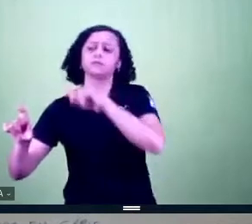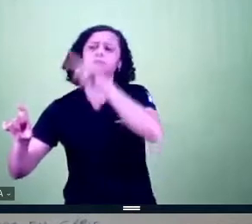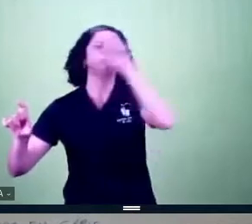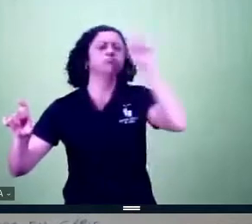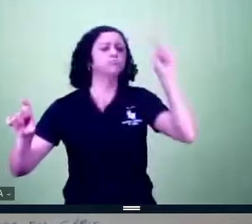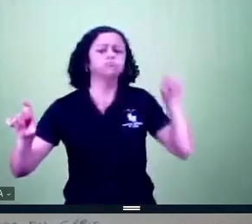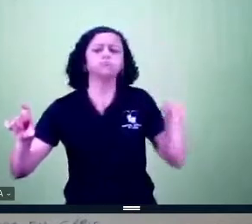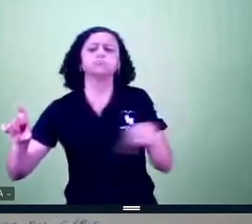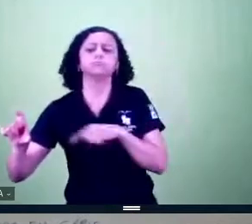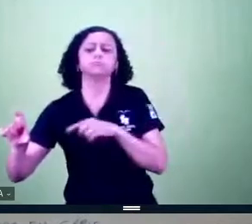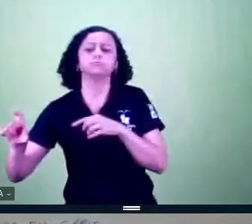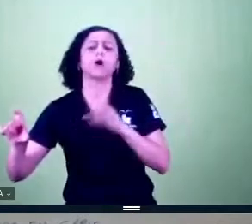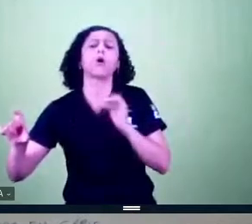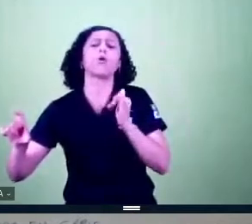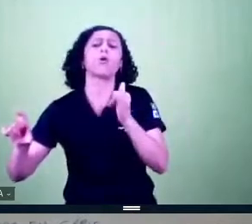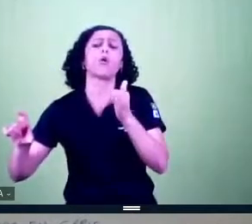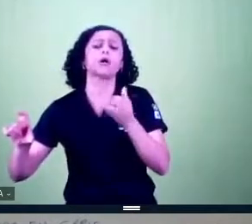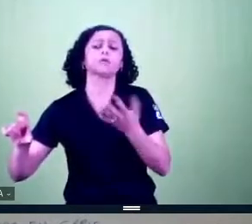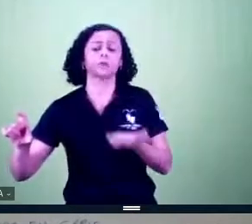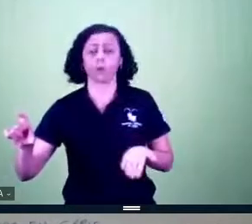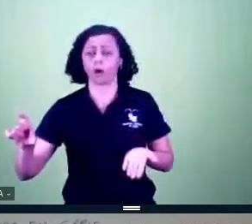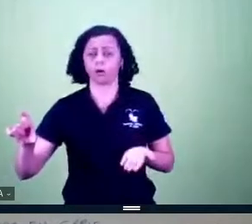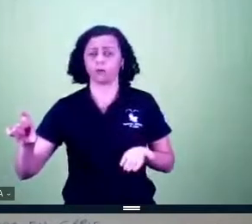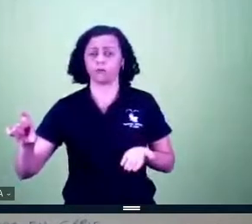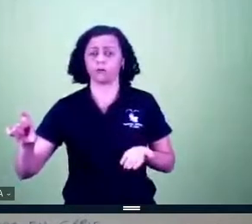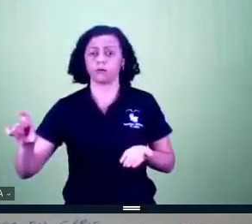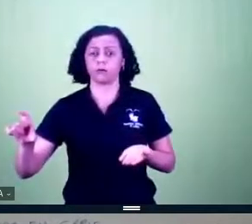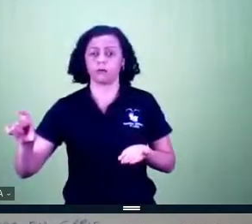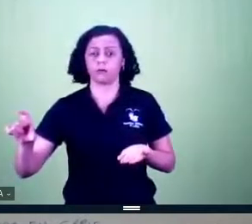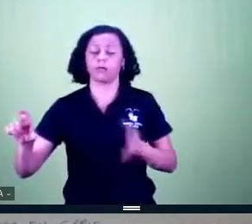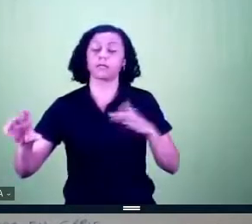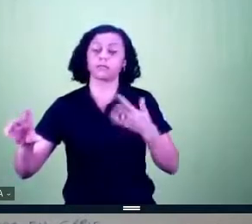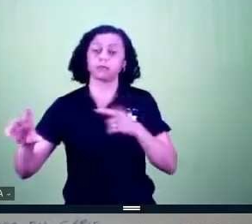meu circuito, o que eu vou observar